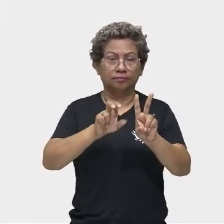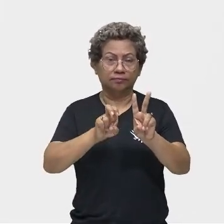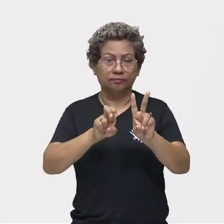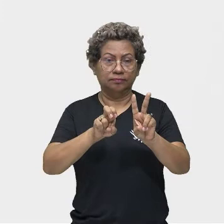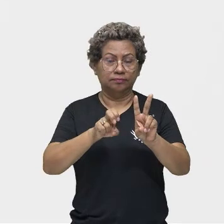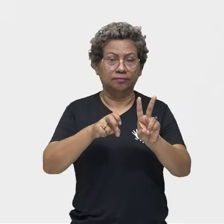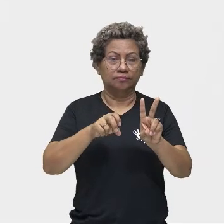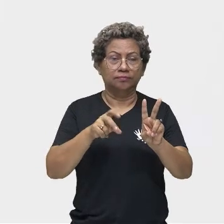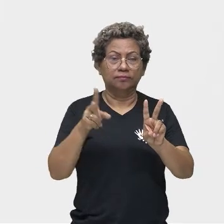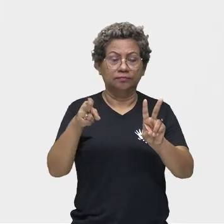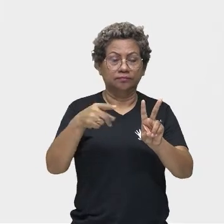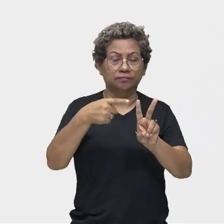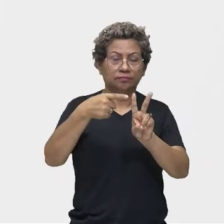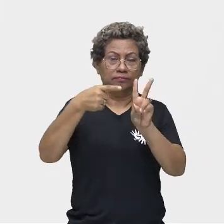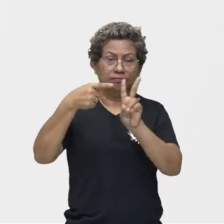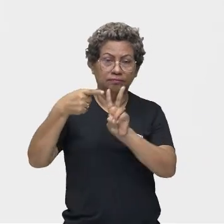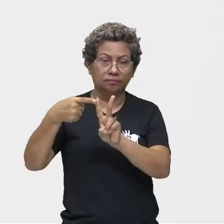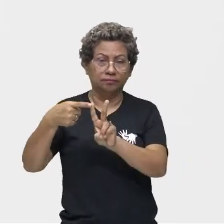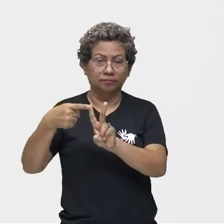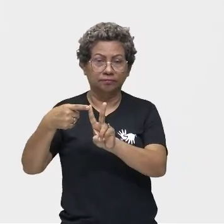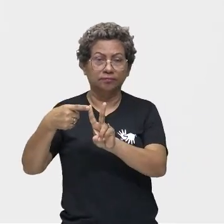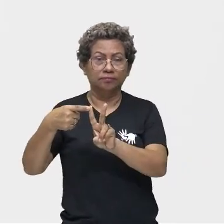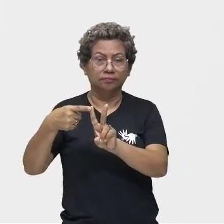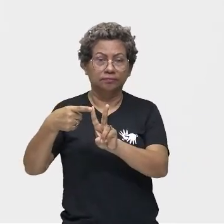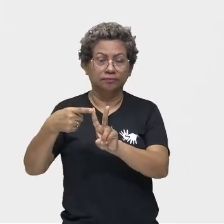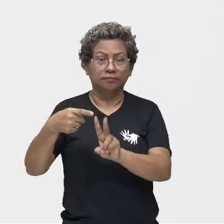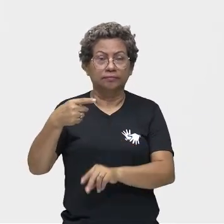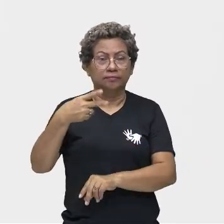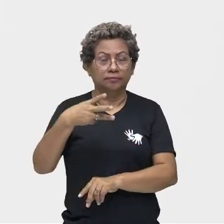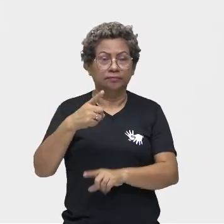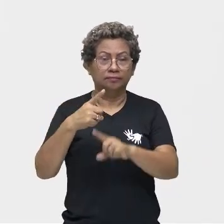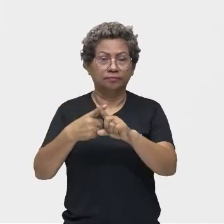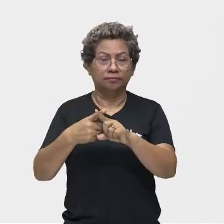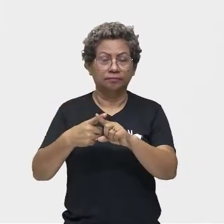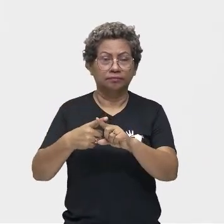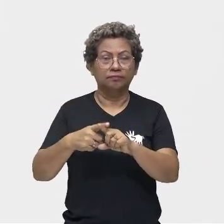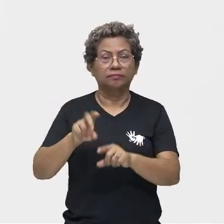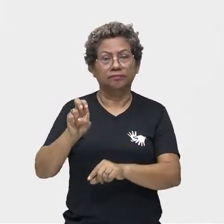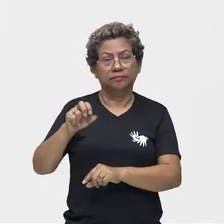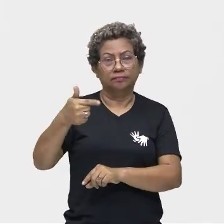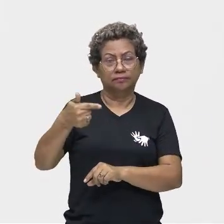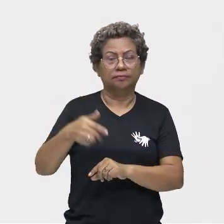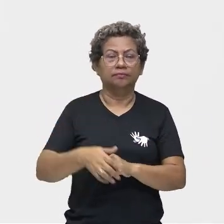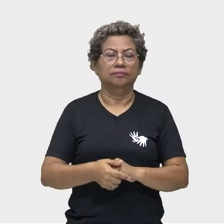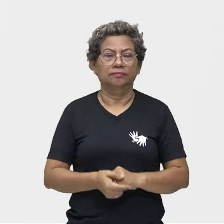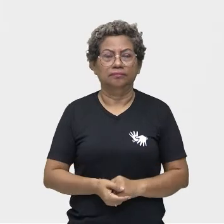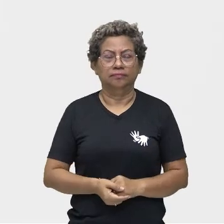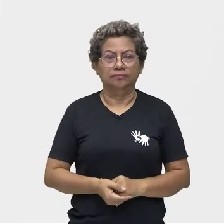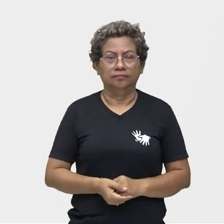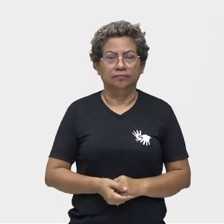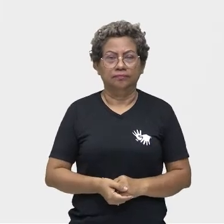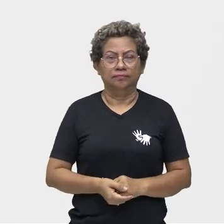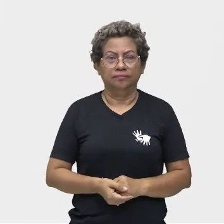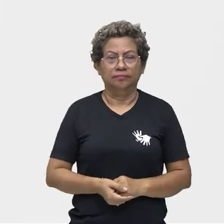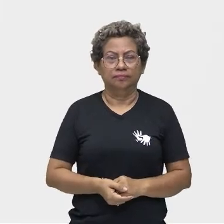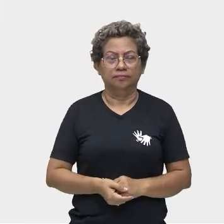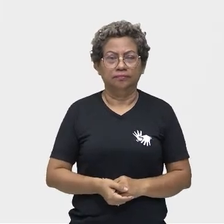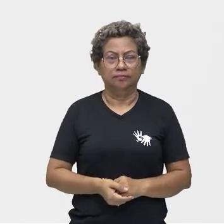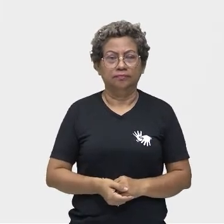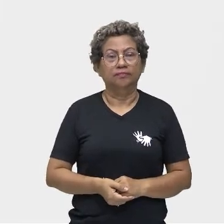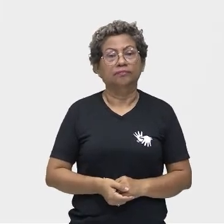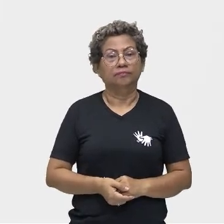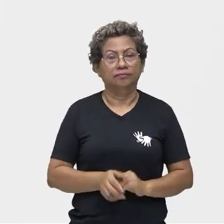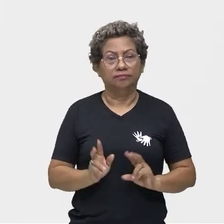ter 75 igual a 3, que multiplica 5 ao quadrado. Pela propriedade dos radicais, podemos simplificar